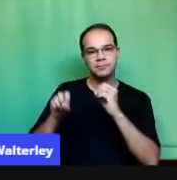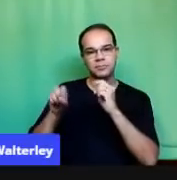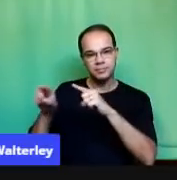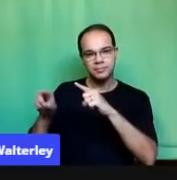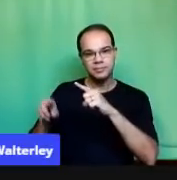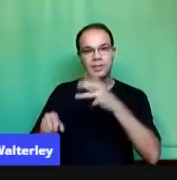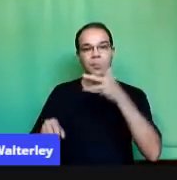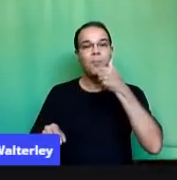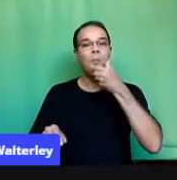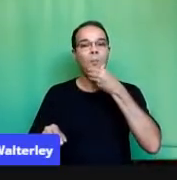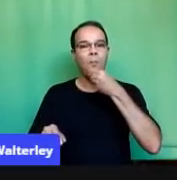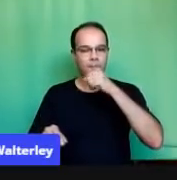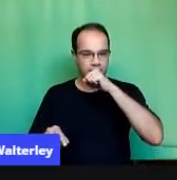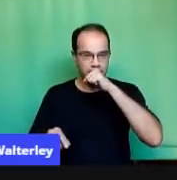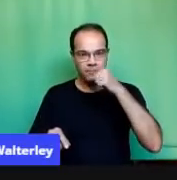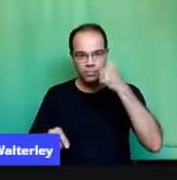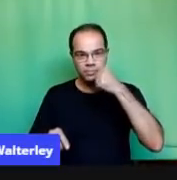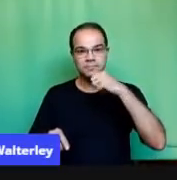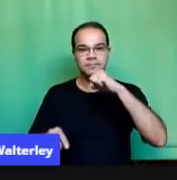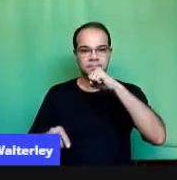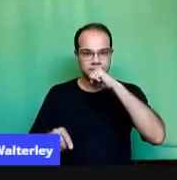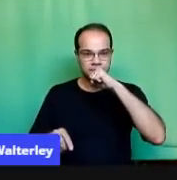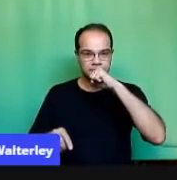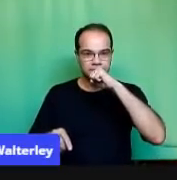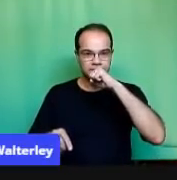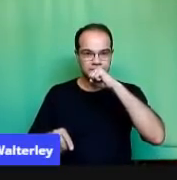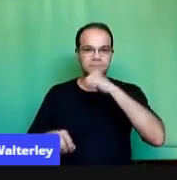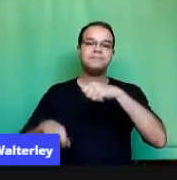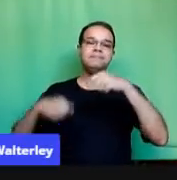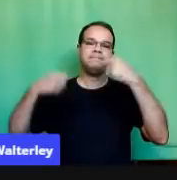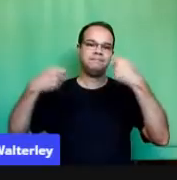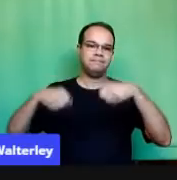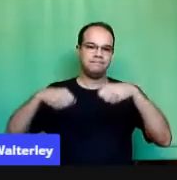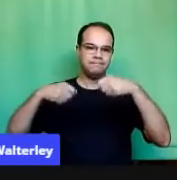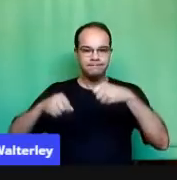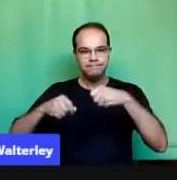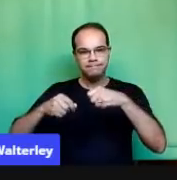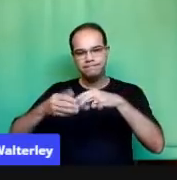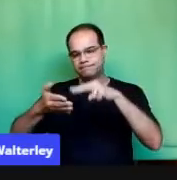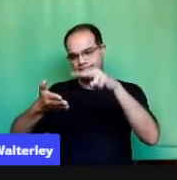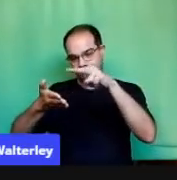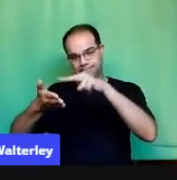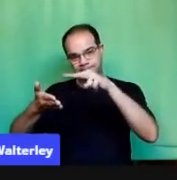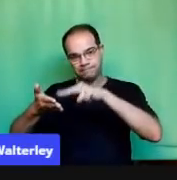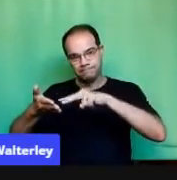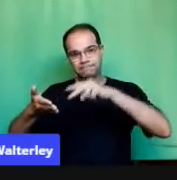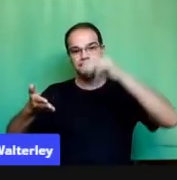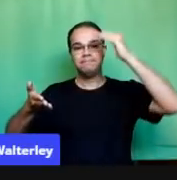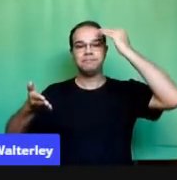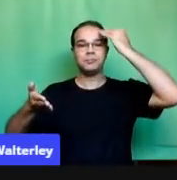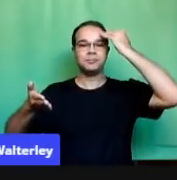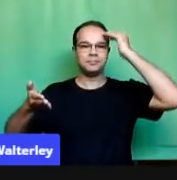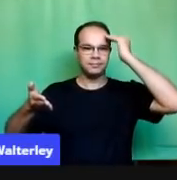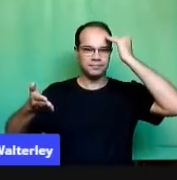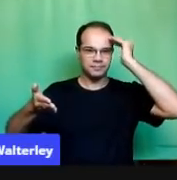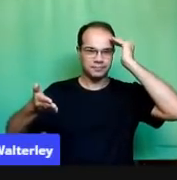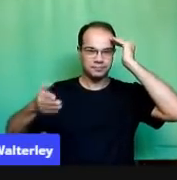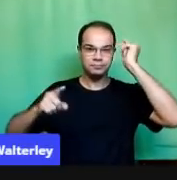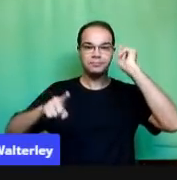o pai, o responsável, precisa compreender aquilo para poder acompanhar essa